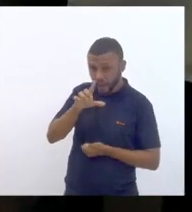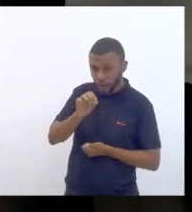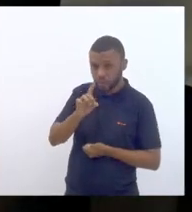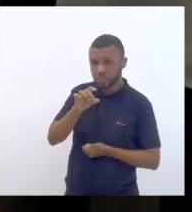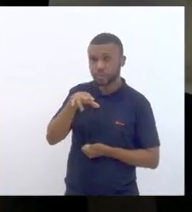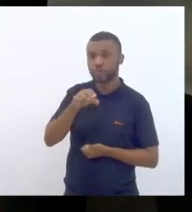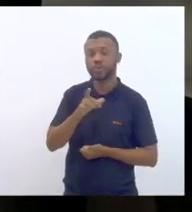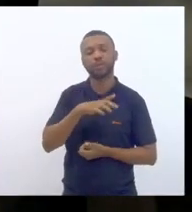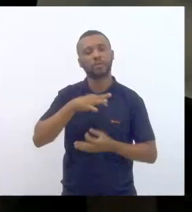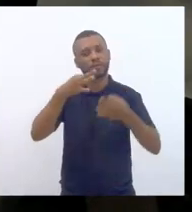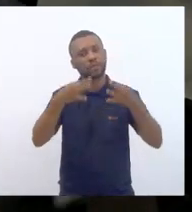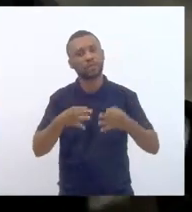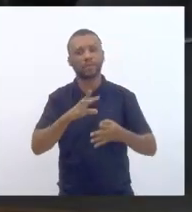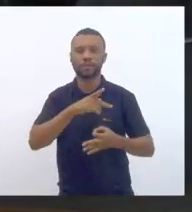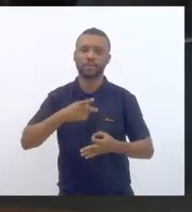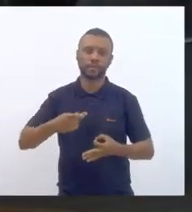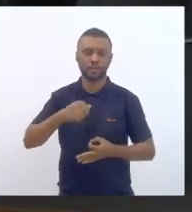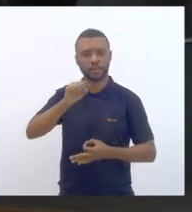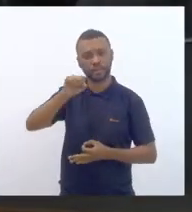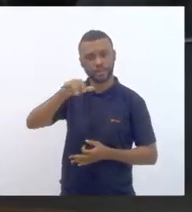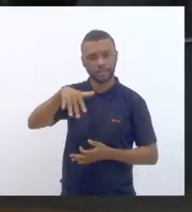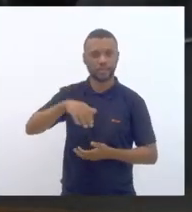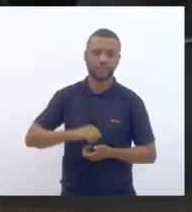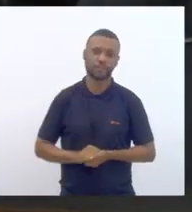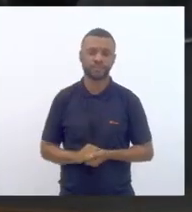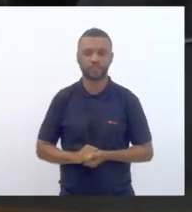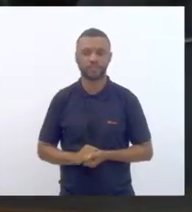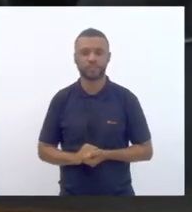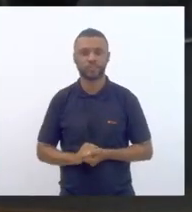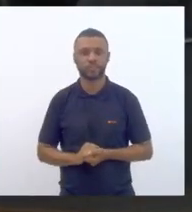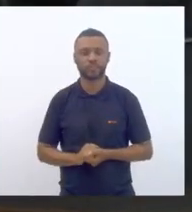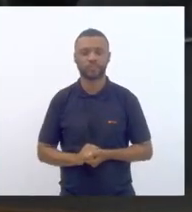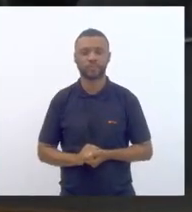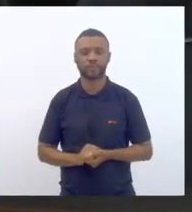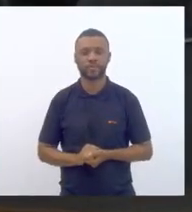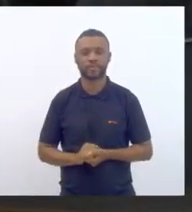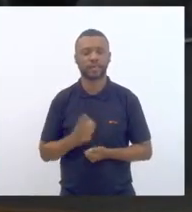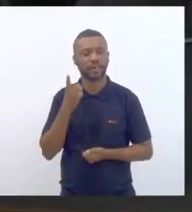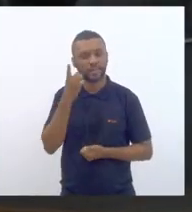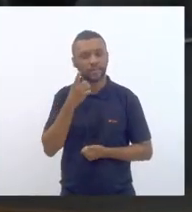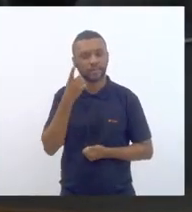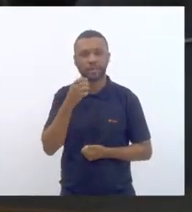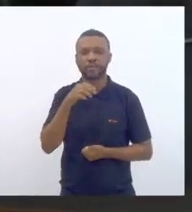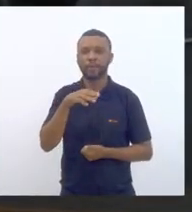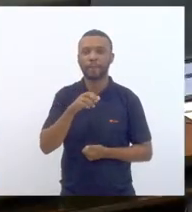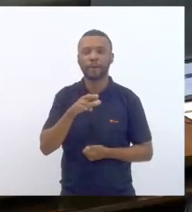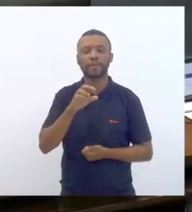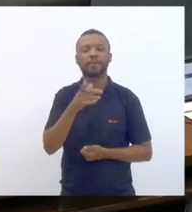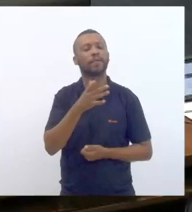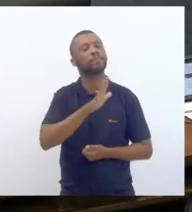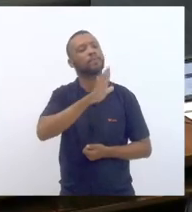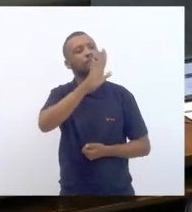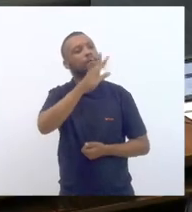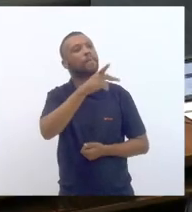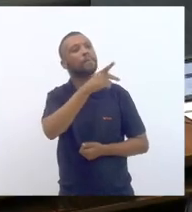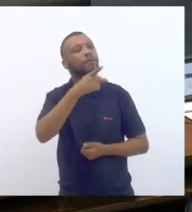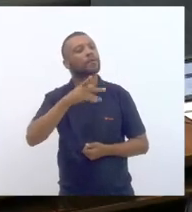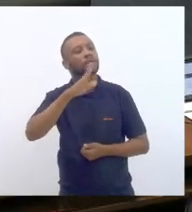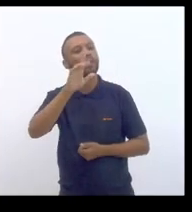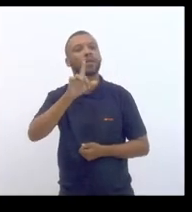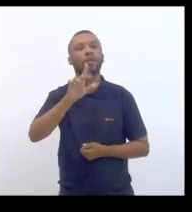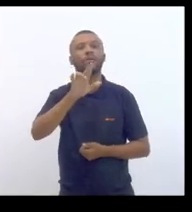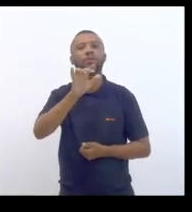senhor presidente, sim. Deputado Marcelo Dino, 27, sim. Deputado Márcio Canela. Presidente, Márcio é Luiz